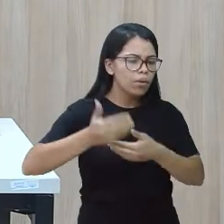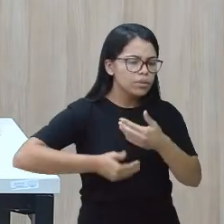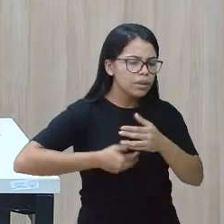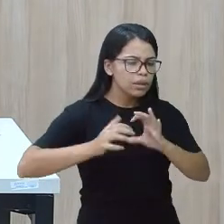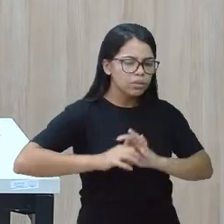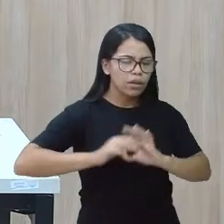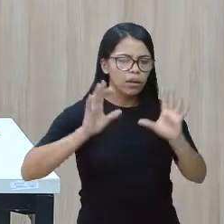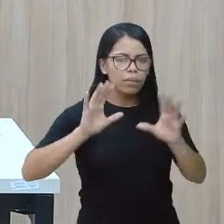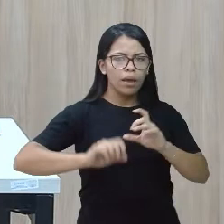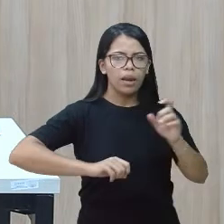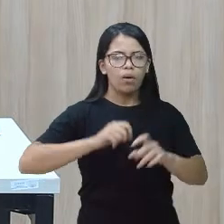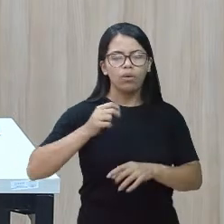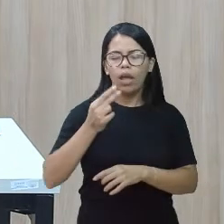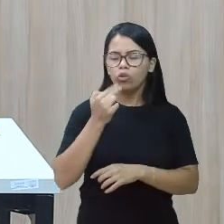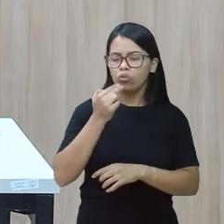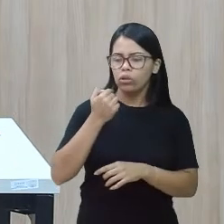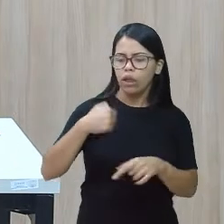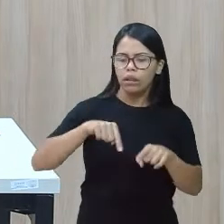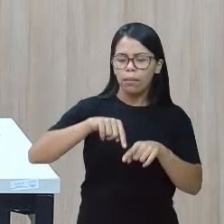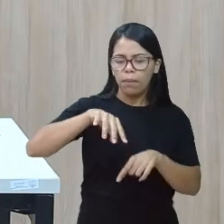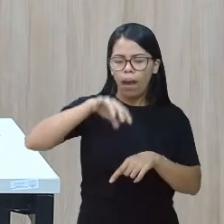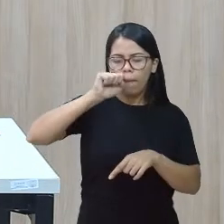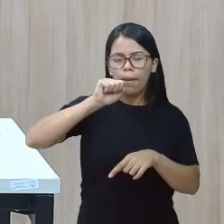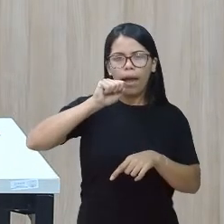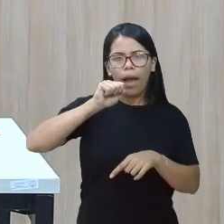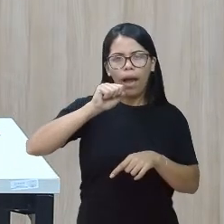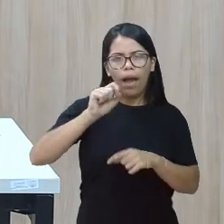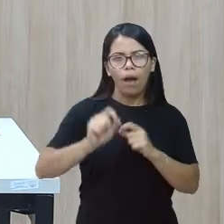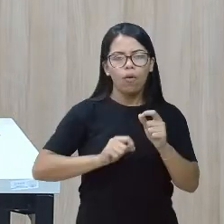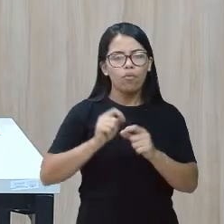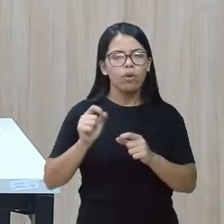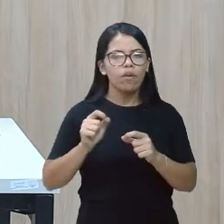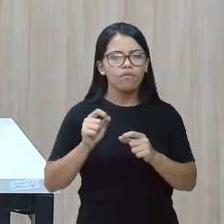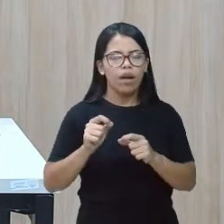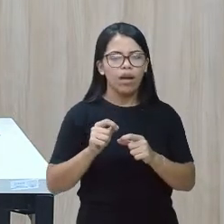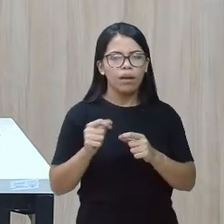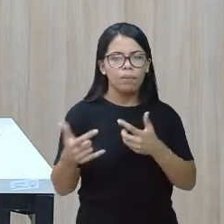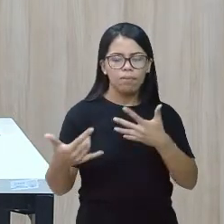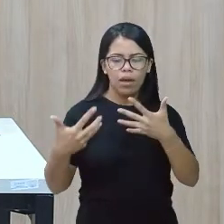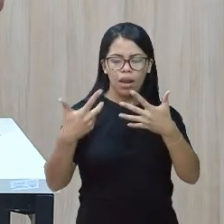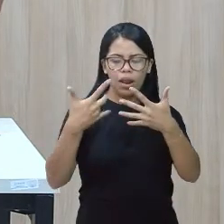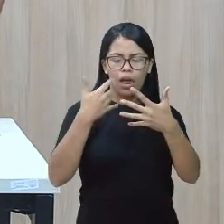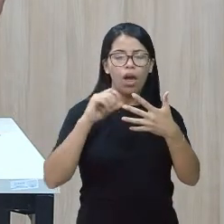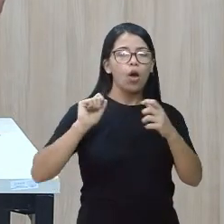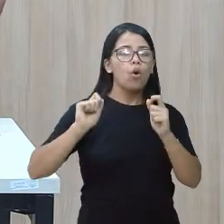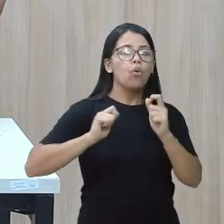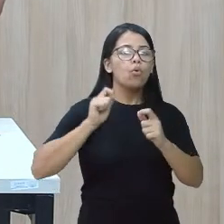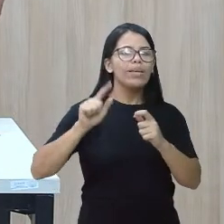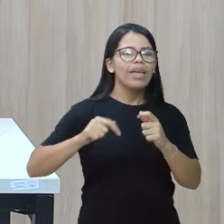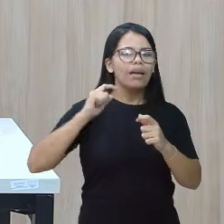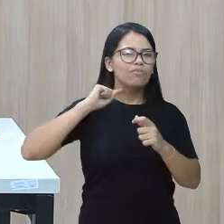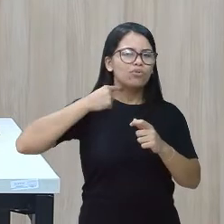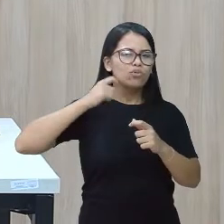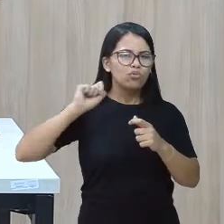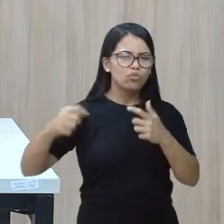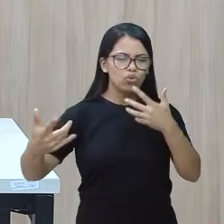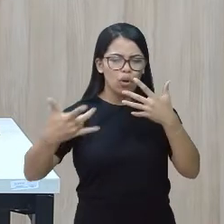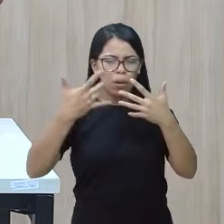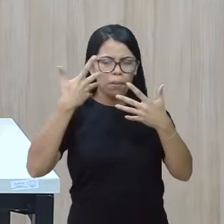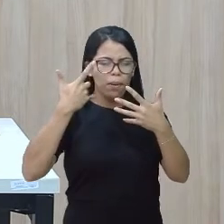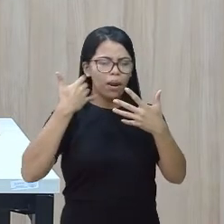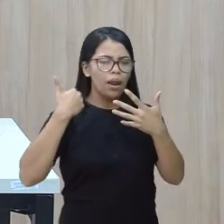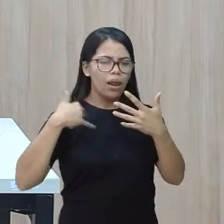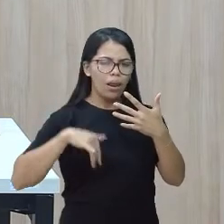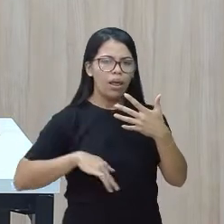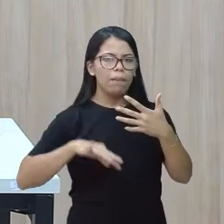vão capturar as substâncias indesejadas ou aquelas que estão em maior proporção para que esse